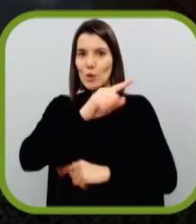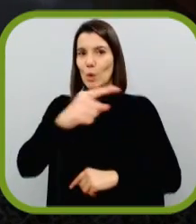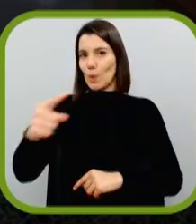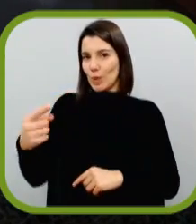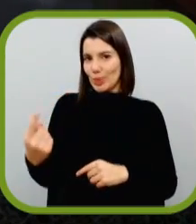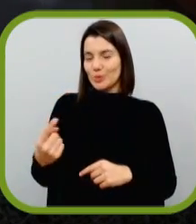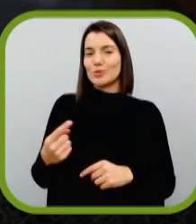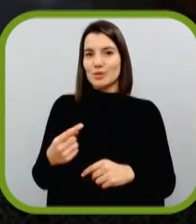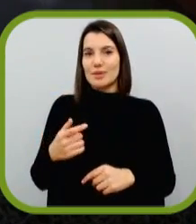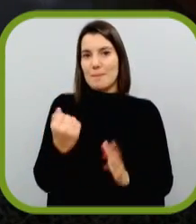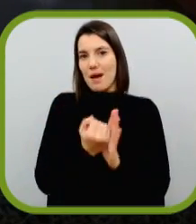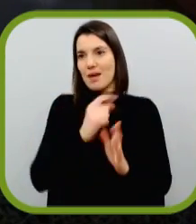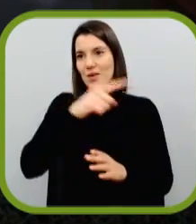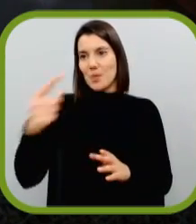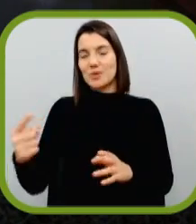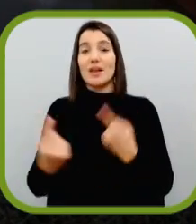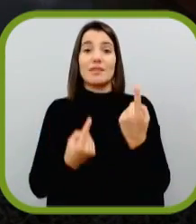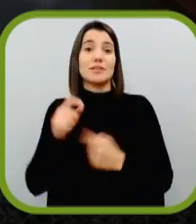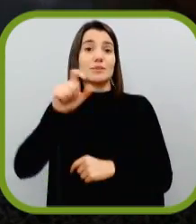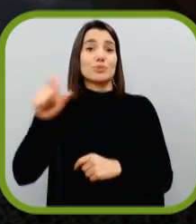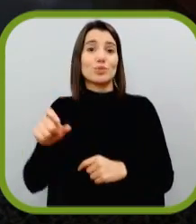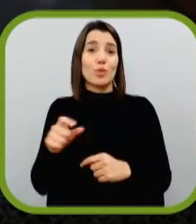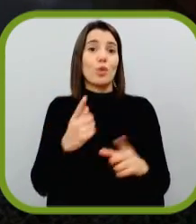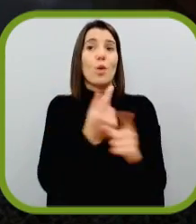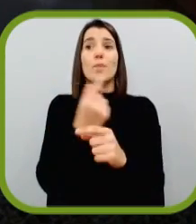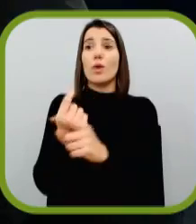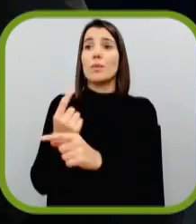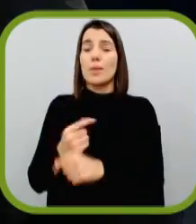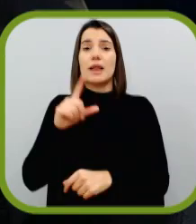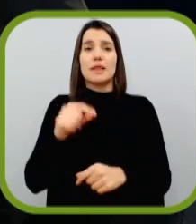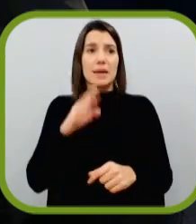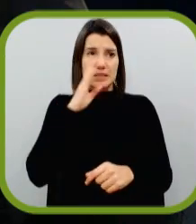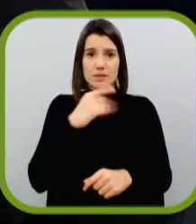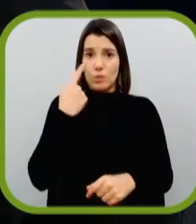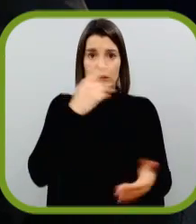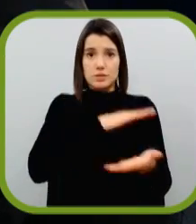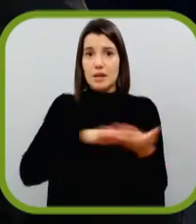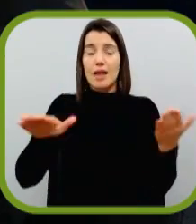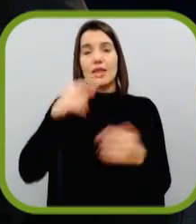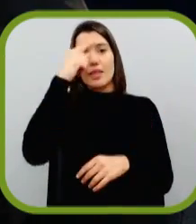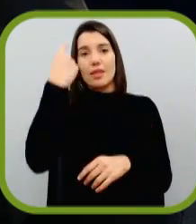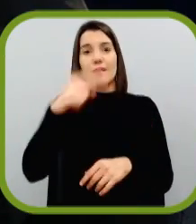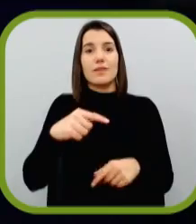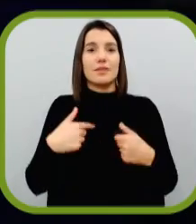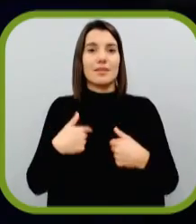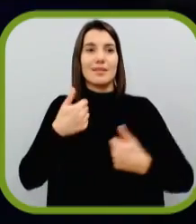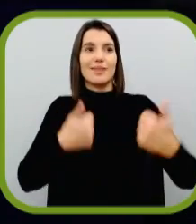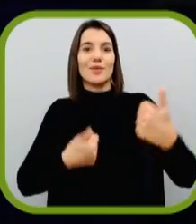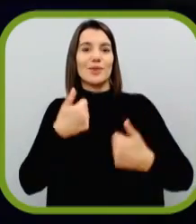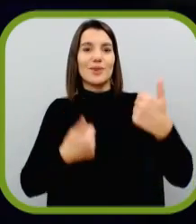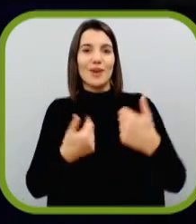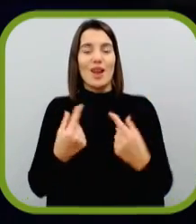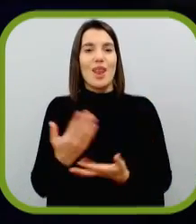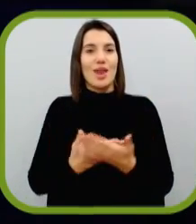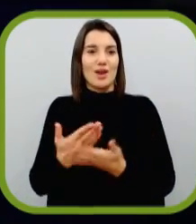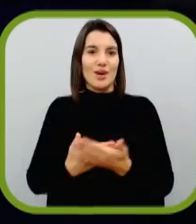os stakeholders, onde muitas das vezes o consumidor se insere, dificilmente nós vamos também conseguir